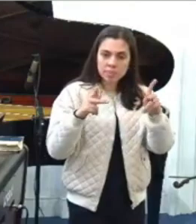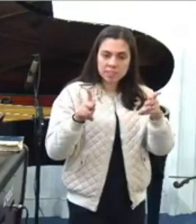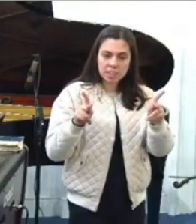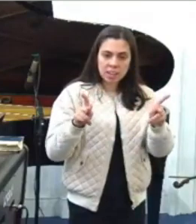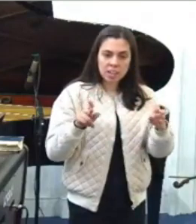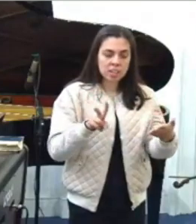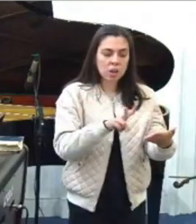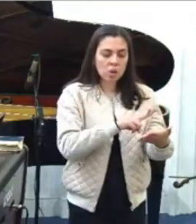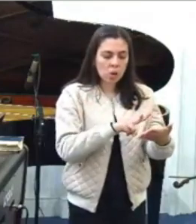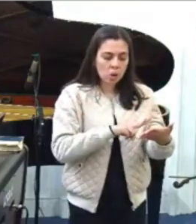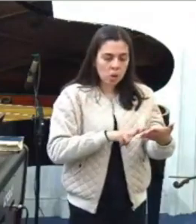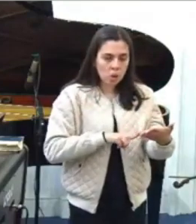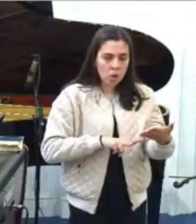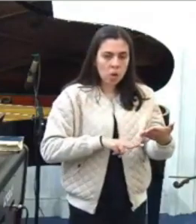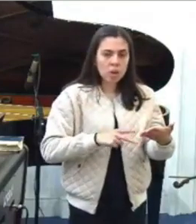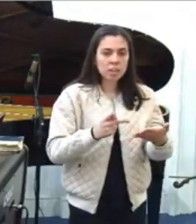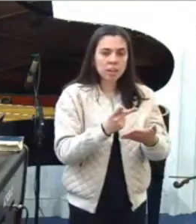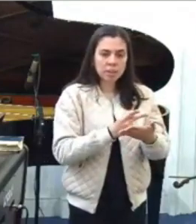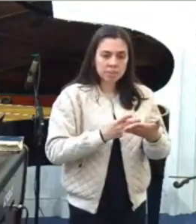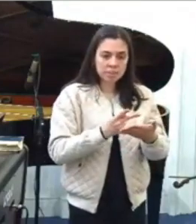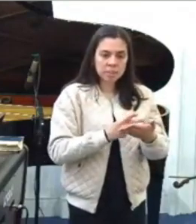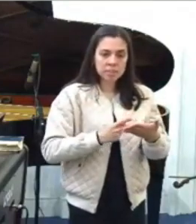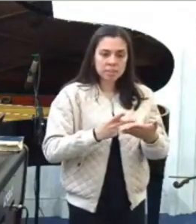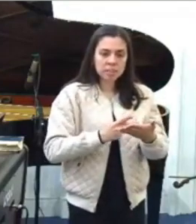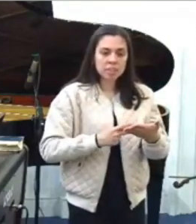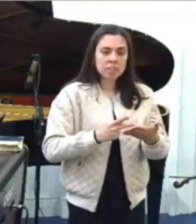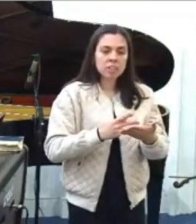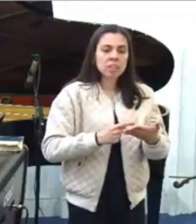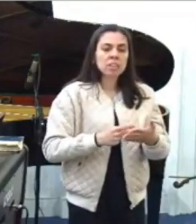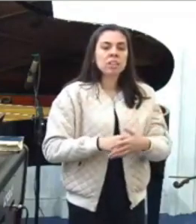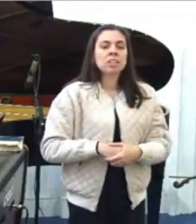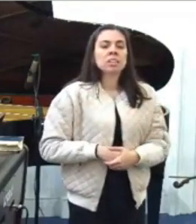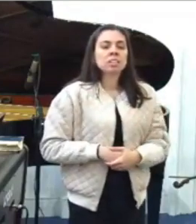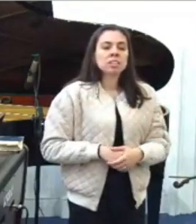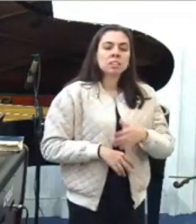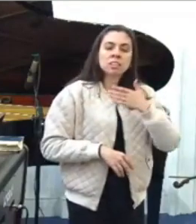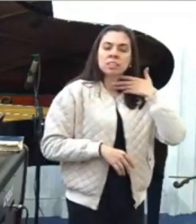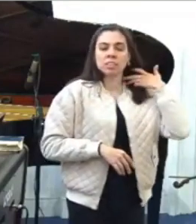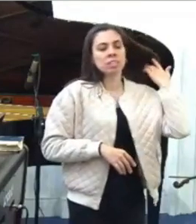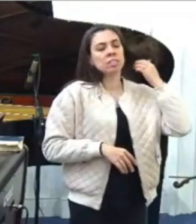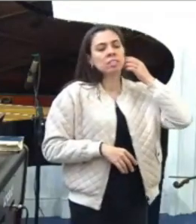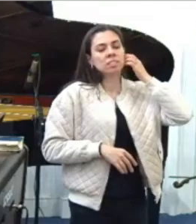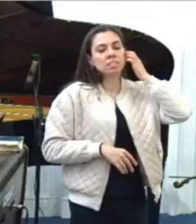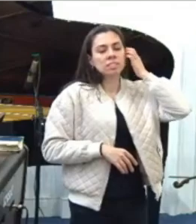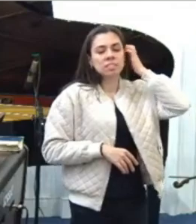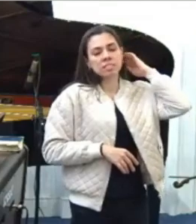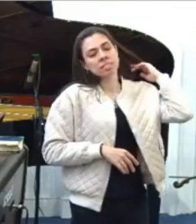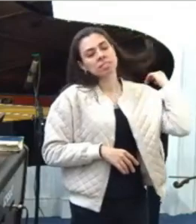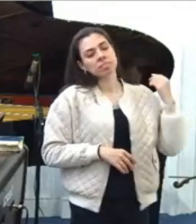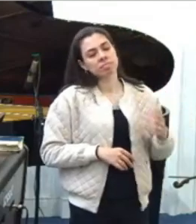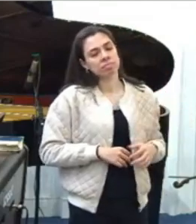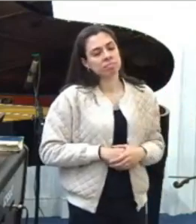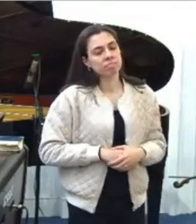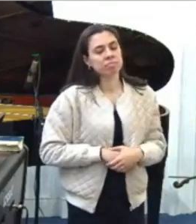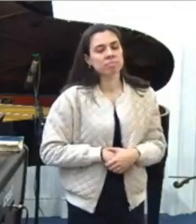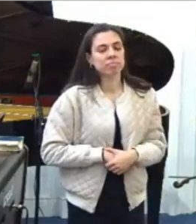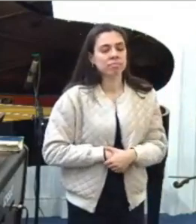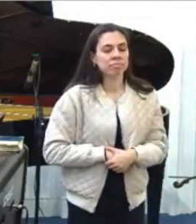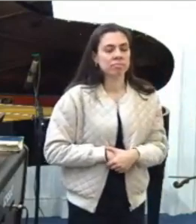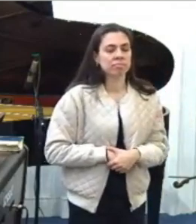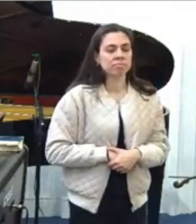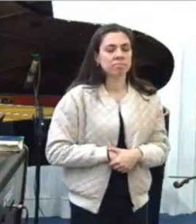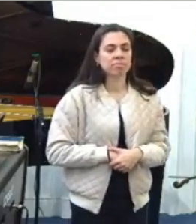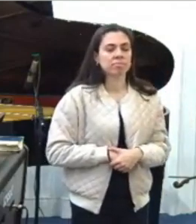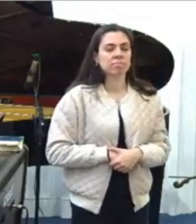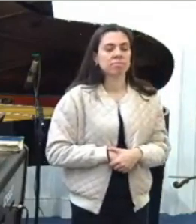seu filho e auxiliá-lo a entender um pouco mais também a respeito daquilo que você ouviu nesta manhã. Quando a gente olha para